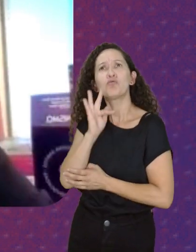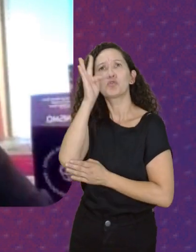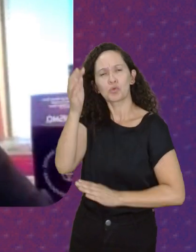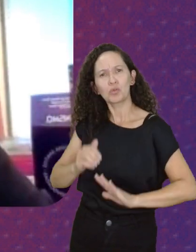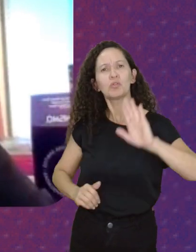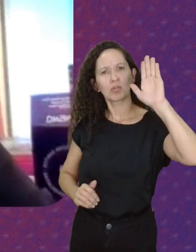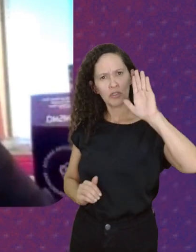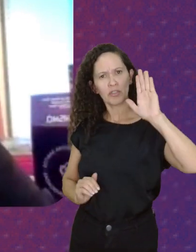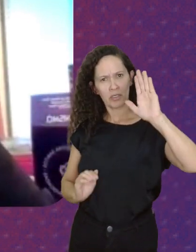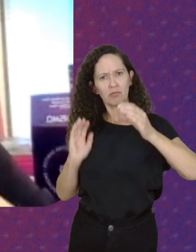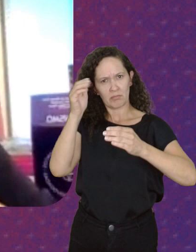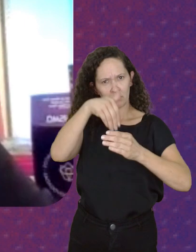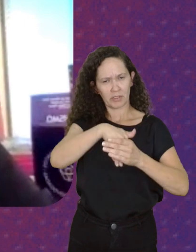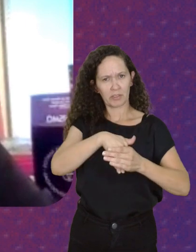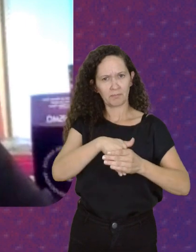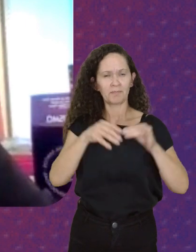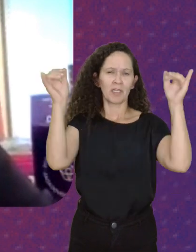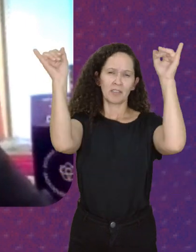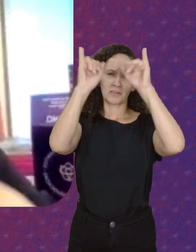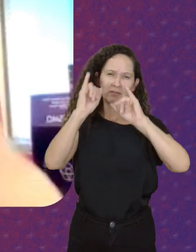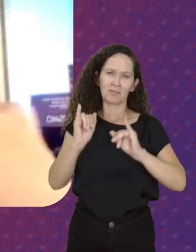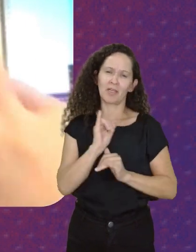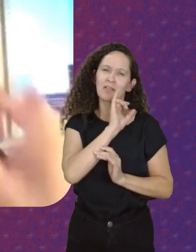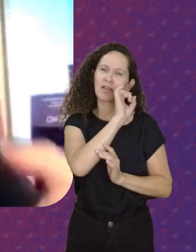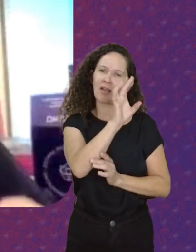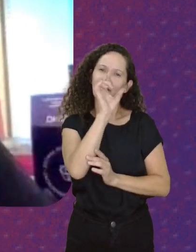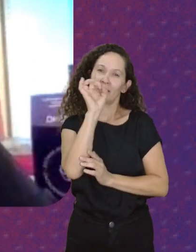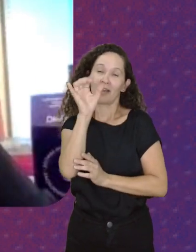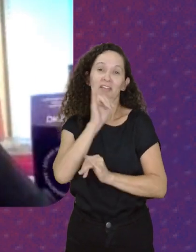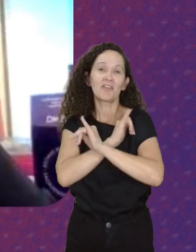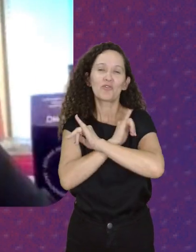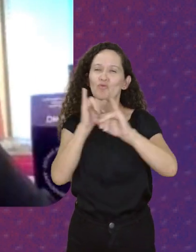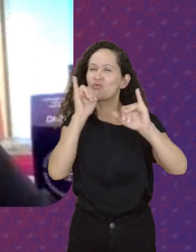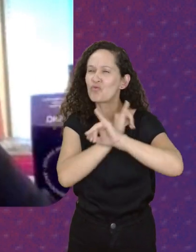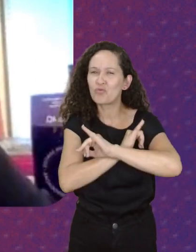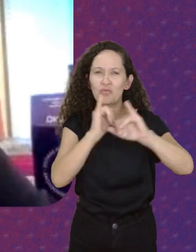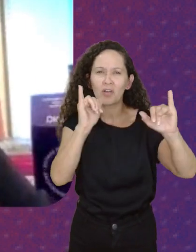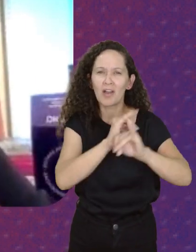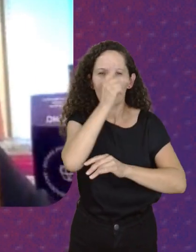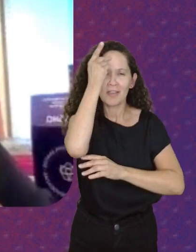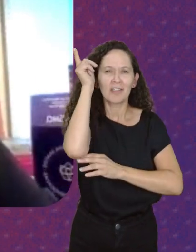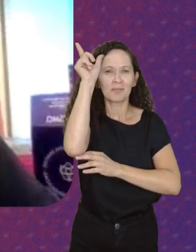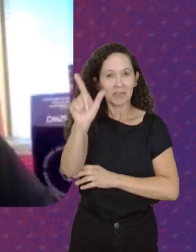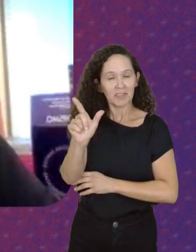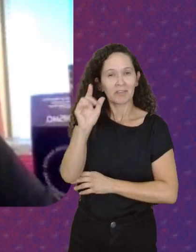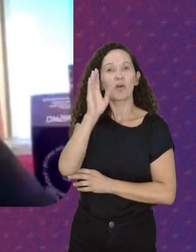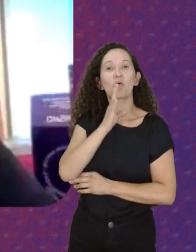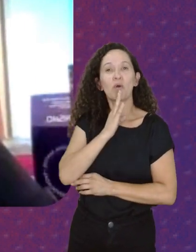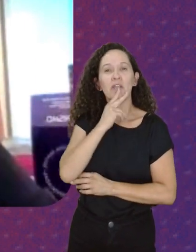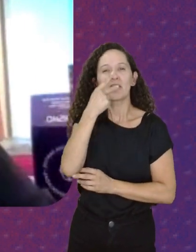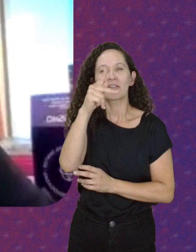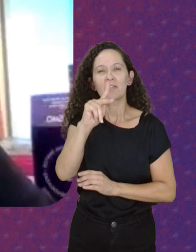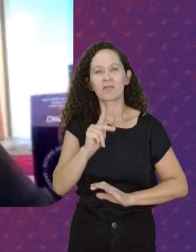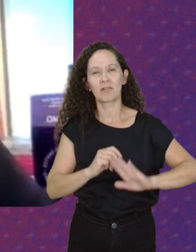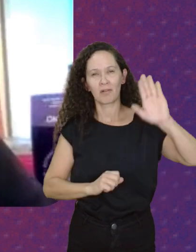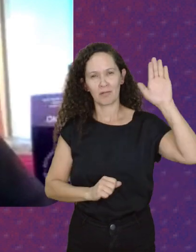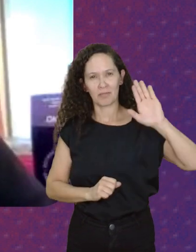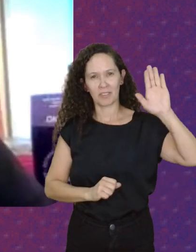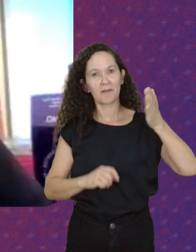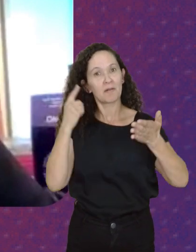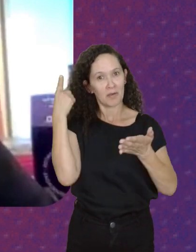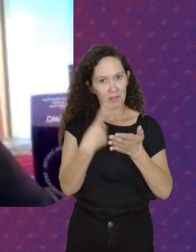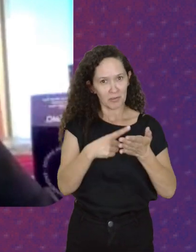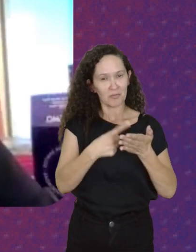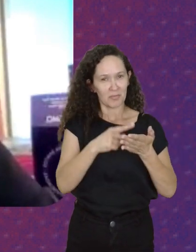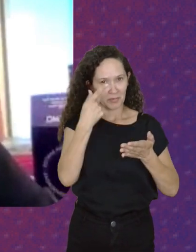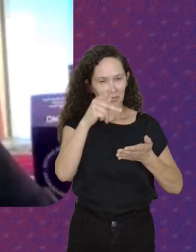faz com que a sua imagem seja mais ainda divulgada, né, que as pessoas se engajem na sua pré-campanha, que elas se comprometam com a